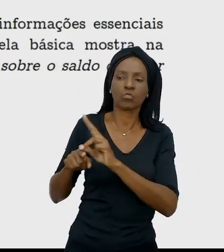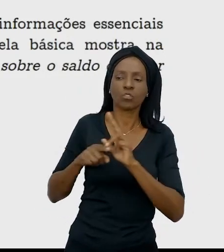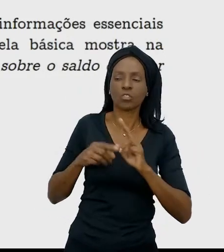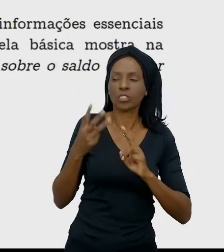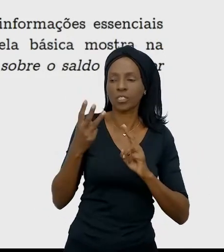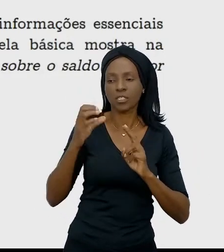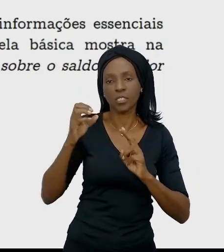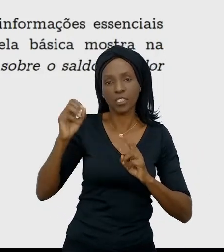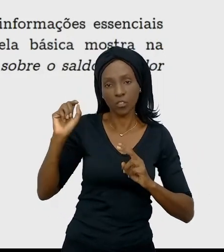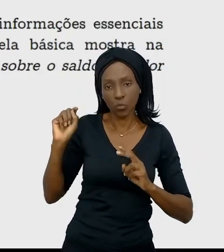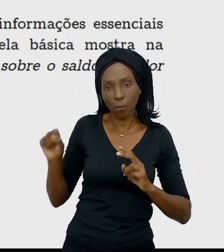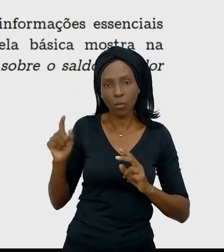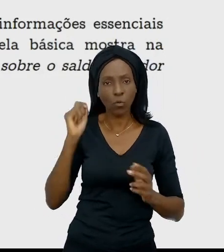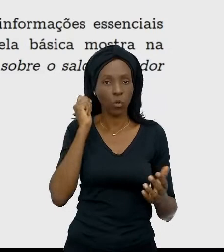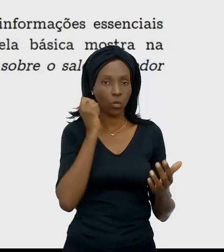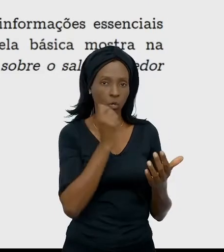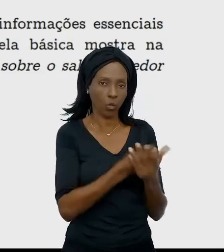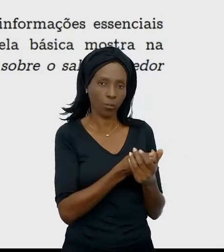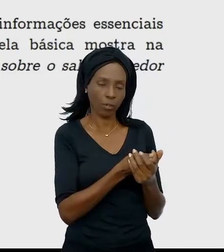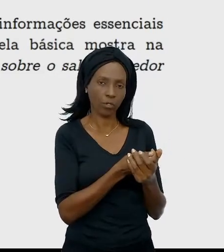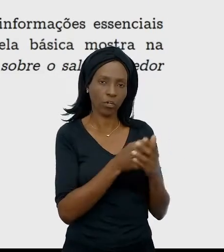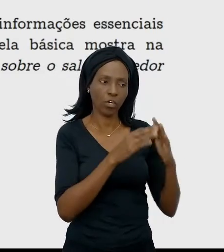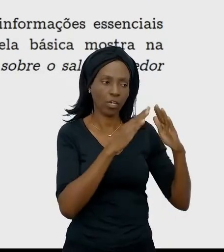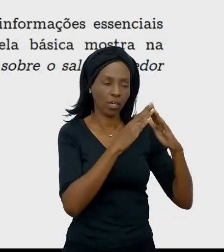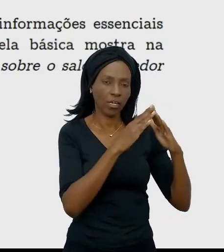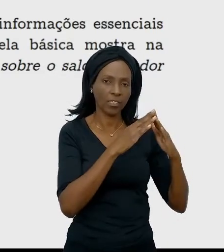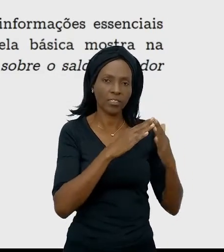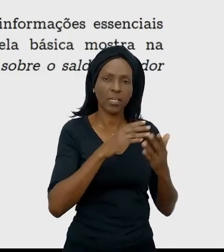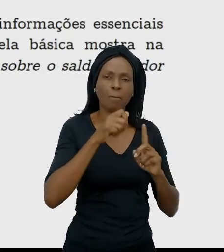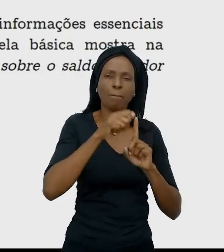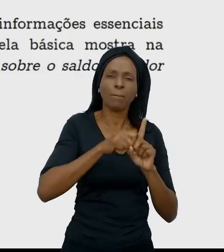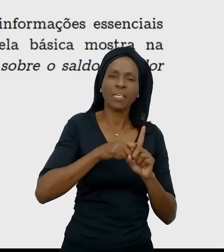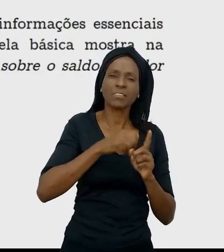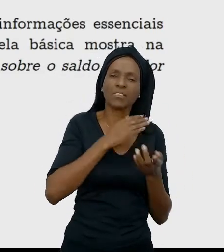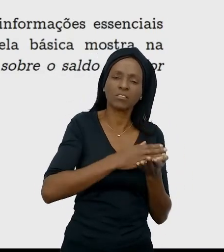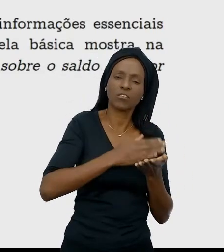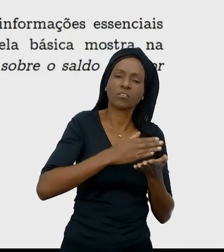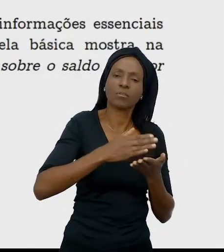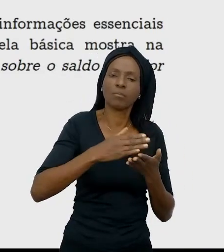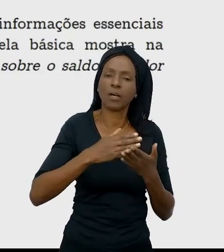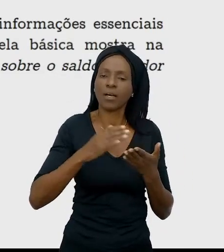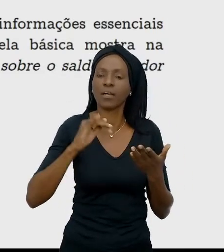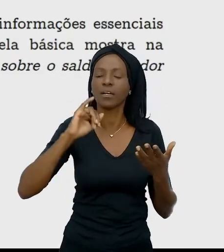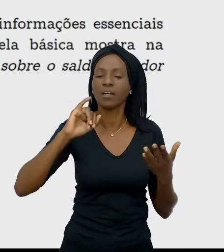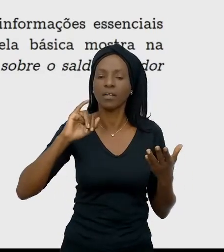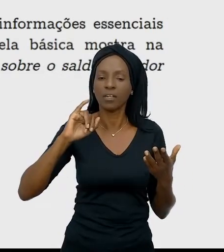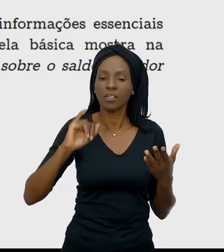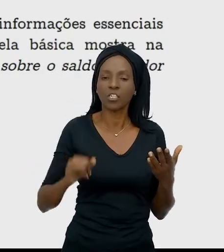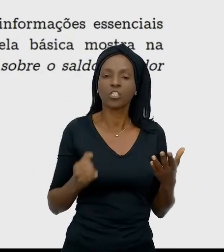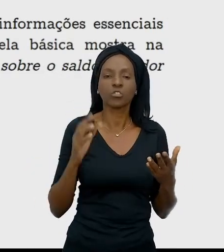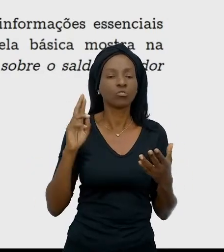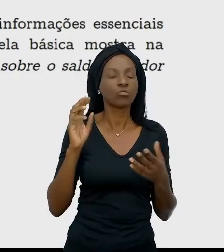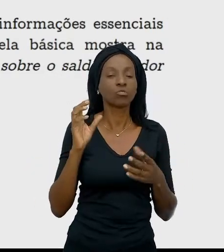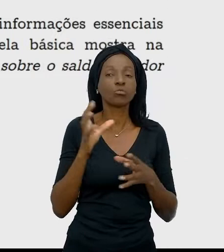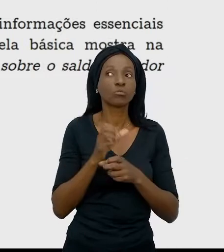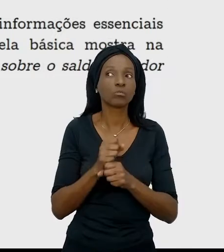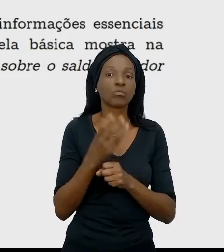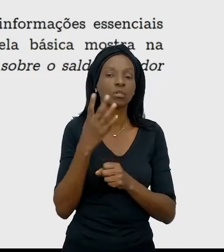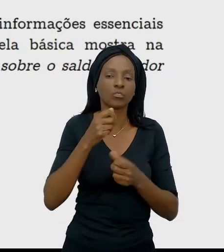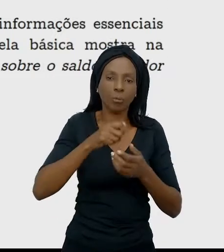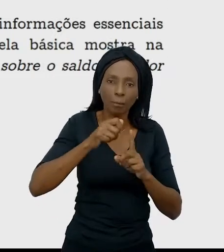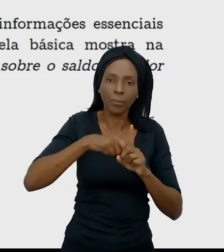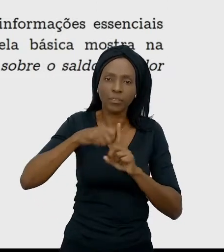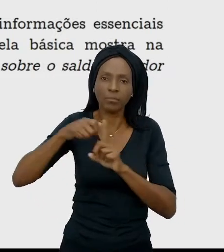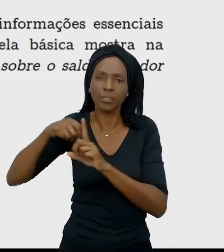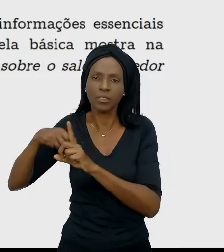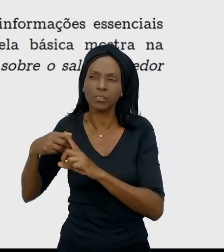o imóvel, e aí, em quantos meses ela vai pagar? Com uma taxa mensal de quanto? Então, hipoteticamente